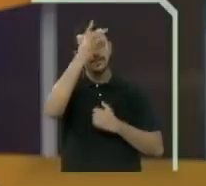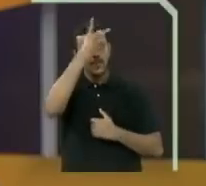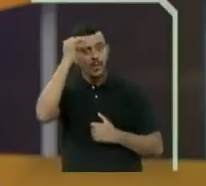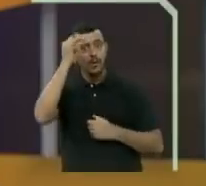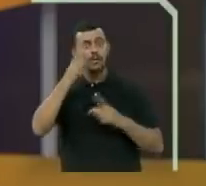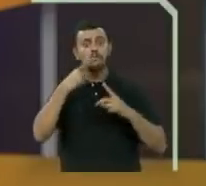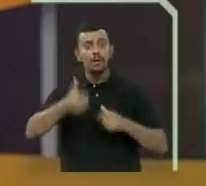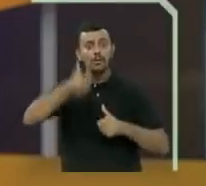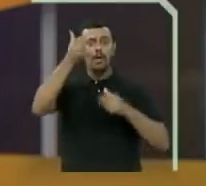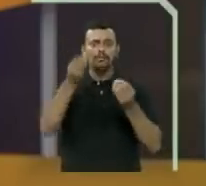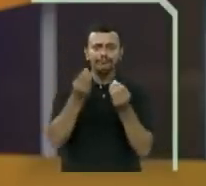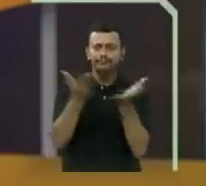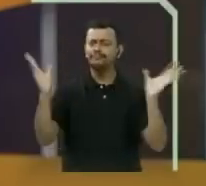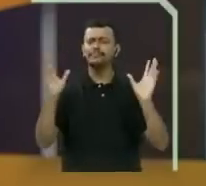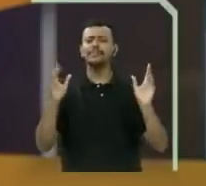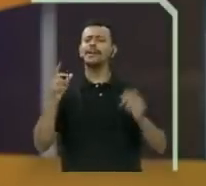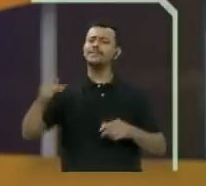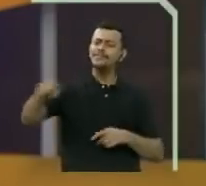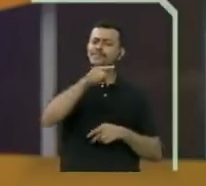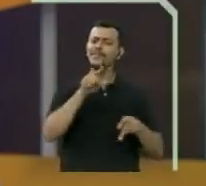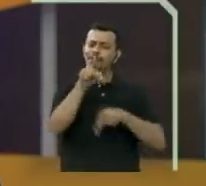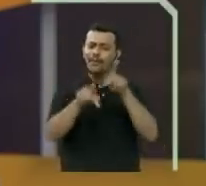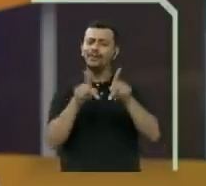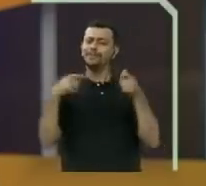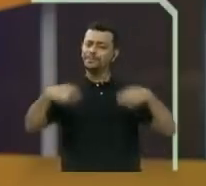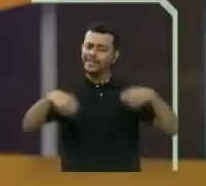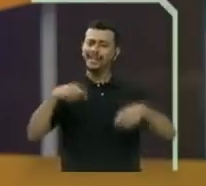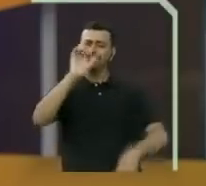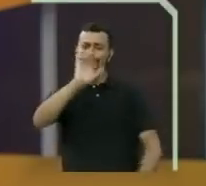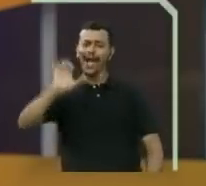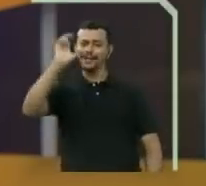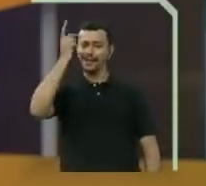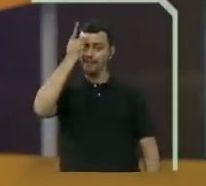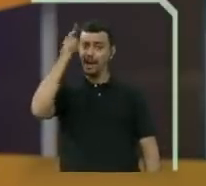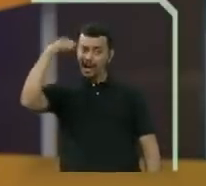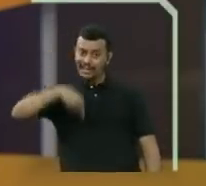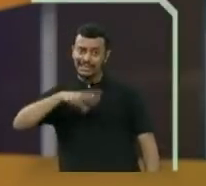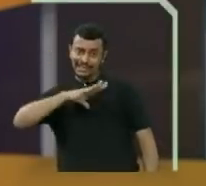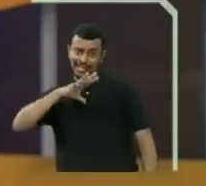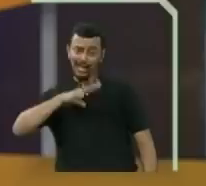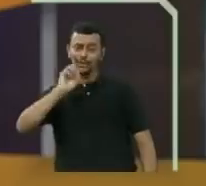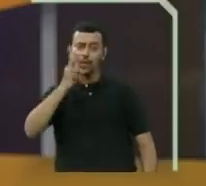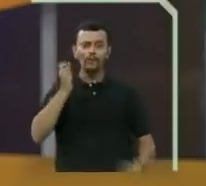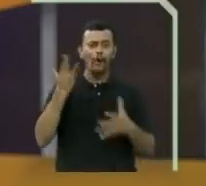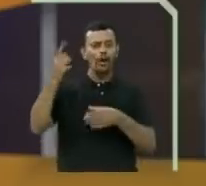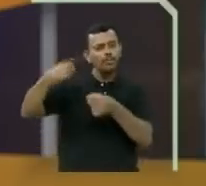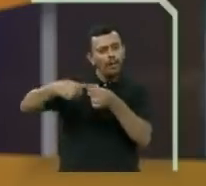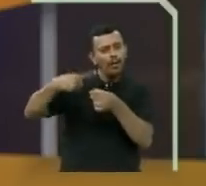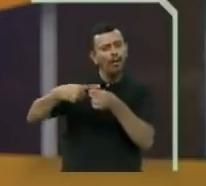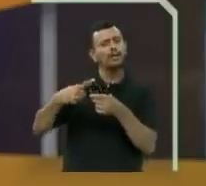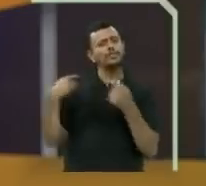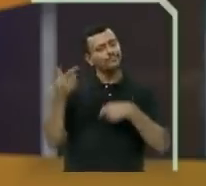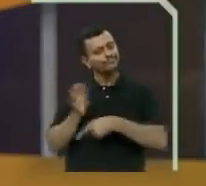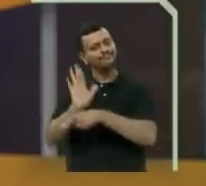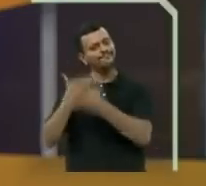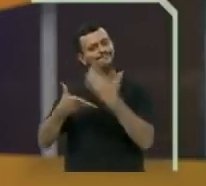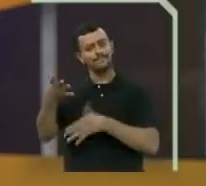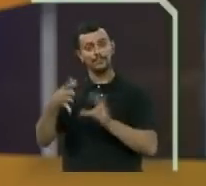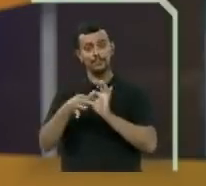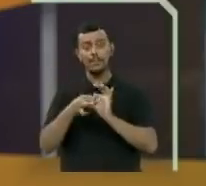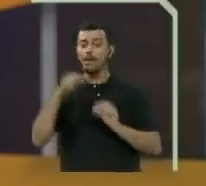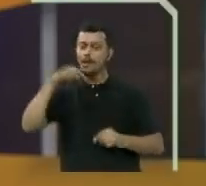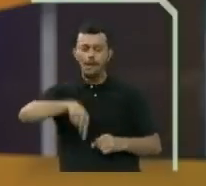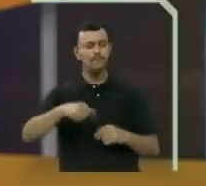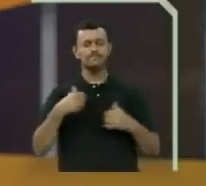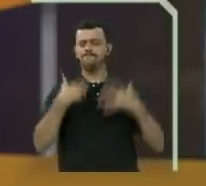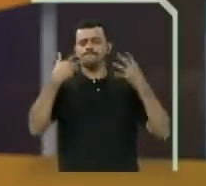sensação de segurança da população do nosso Estado, tanto nas cidades quanto no campo. E quero deixar claro aqui que não vamos permitir